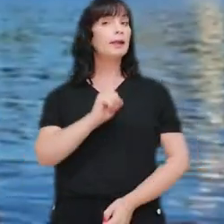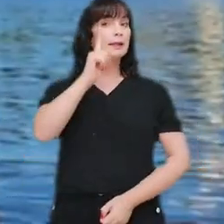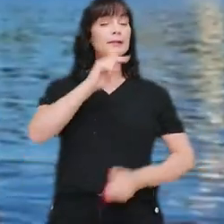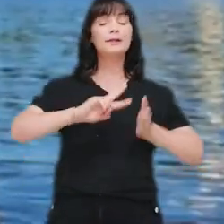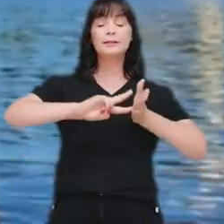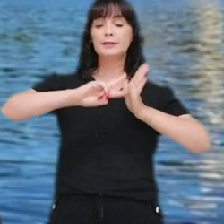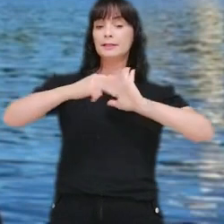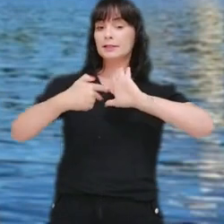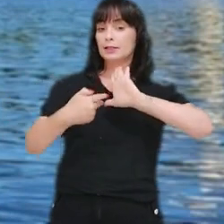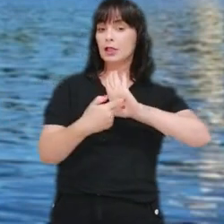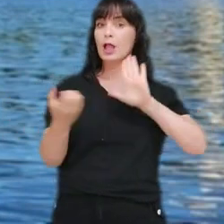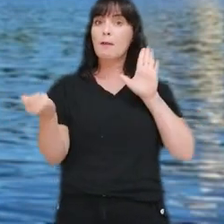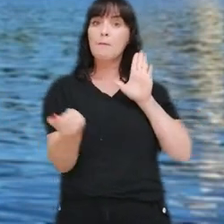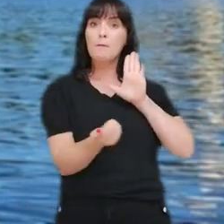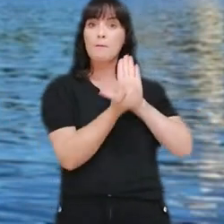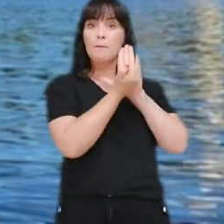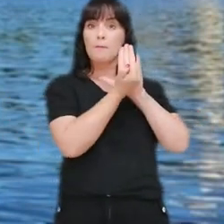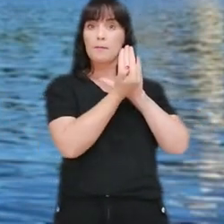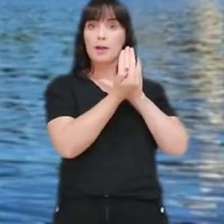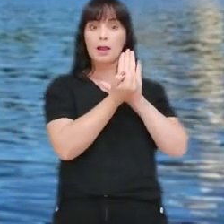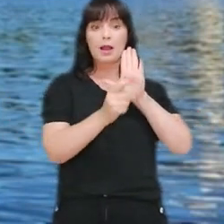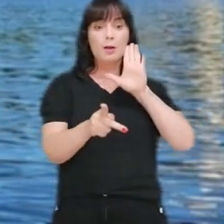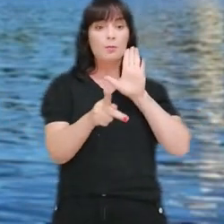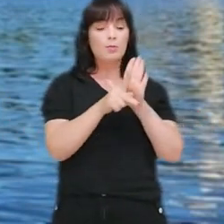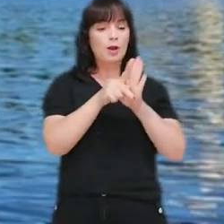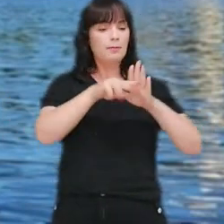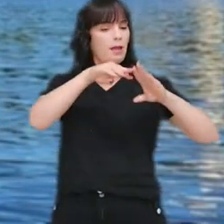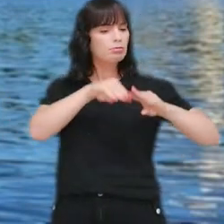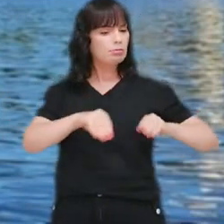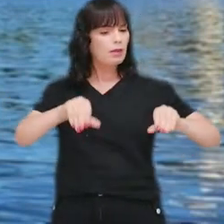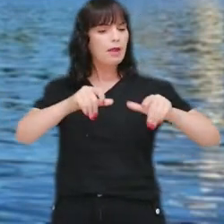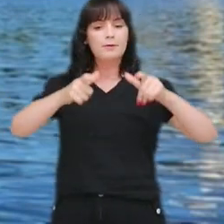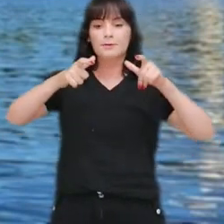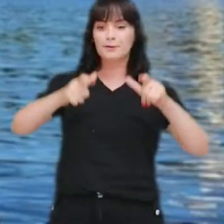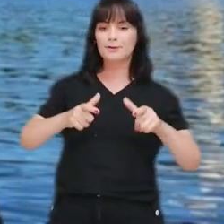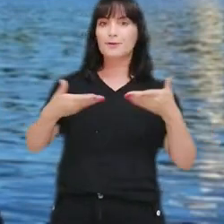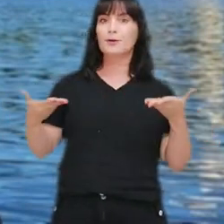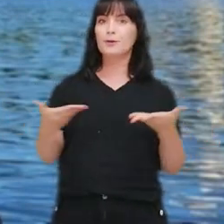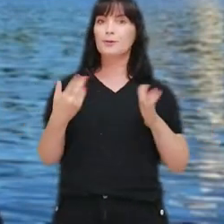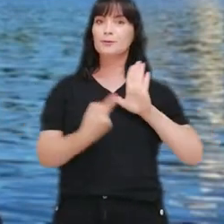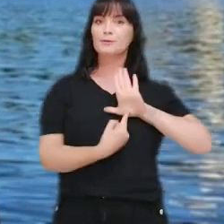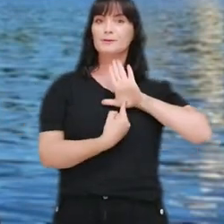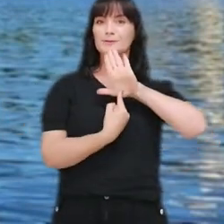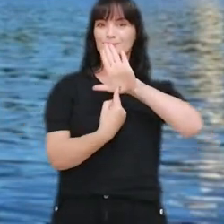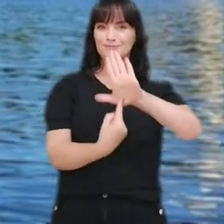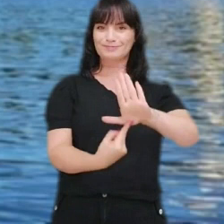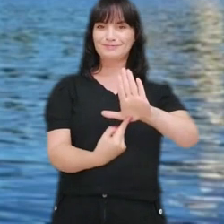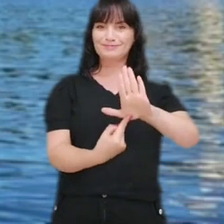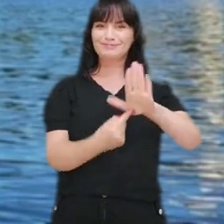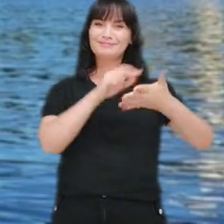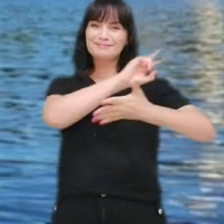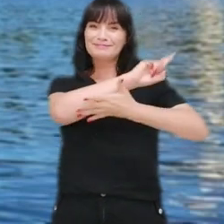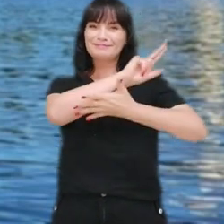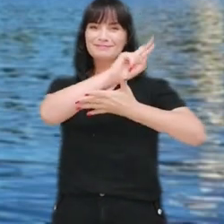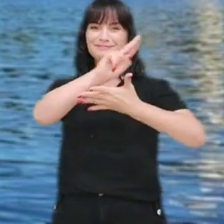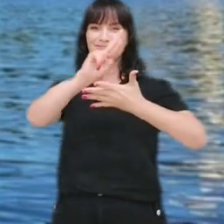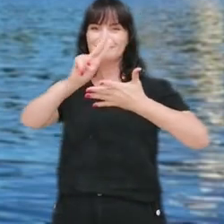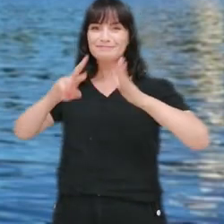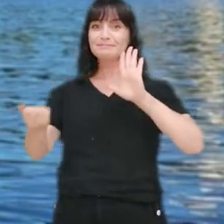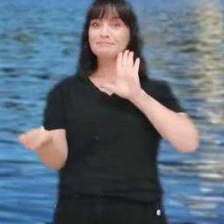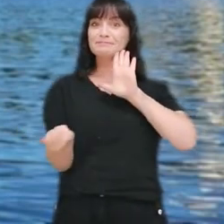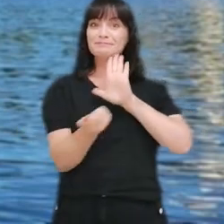Landmark significa marcas de uma terra, de um lugar. Hoje vou apresentar várias